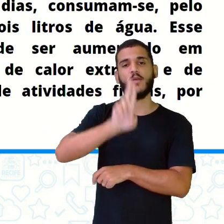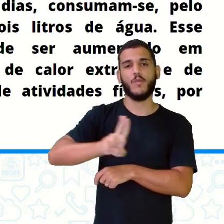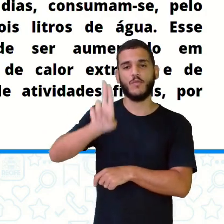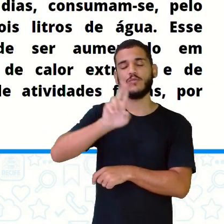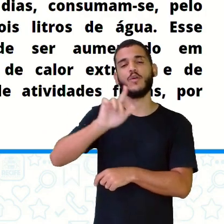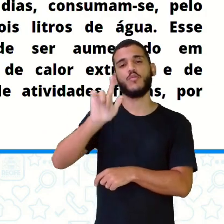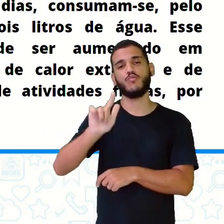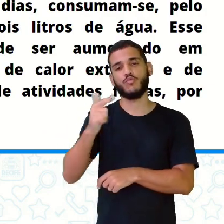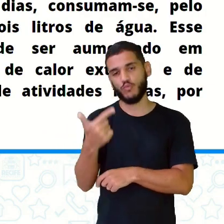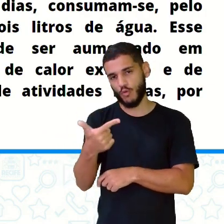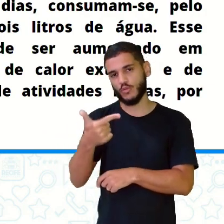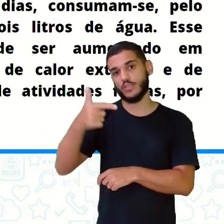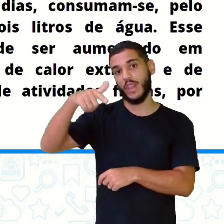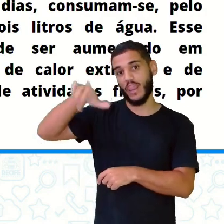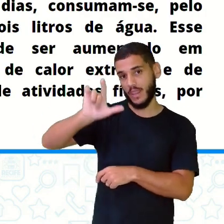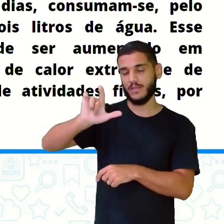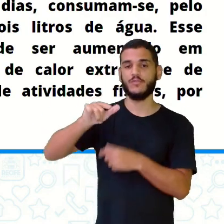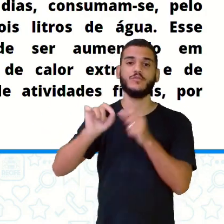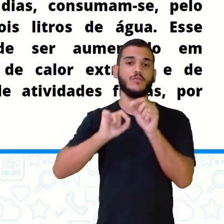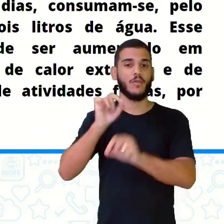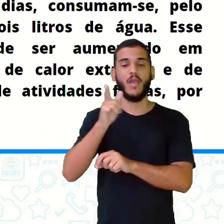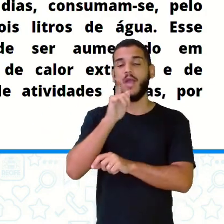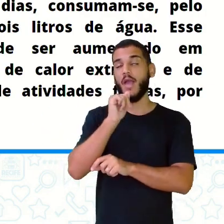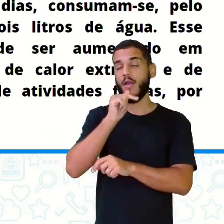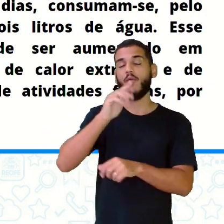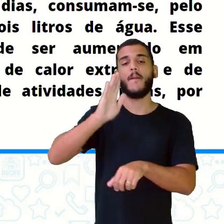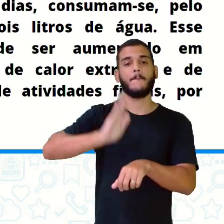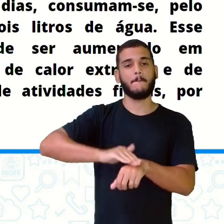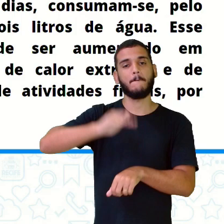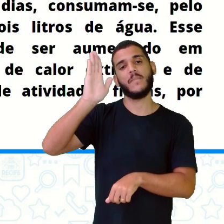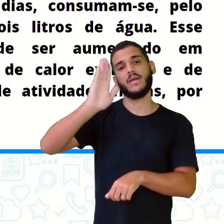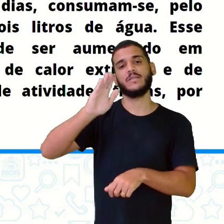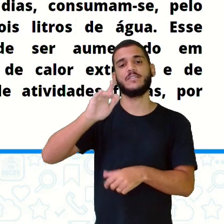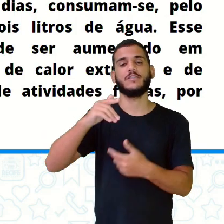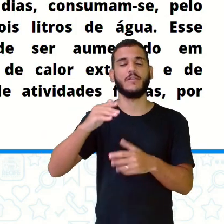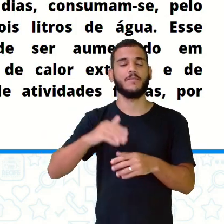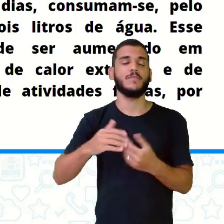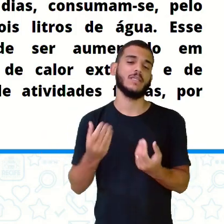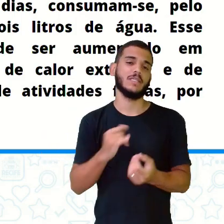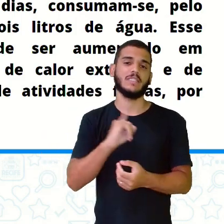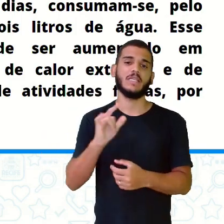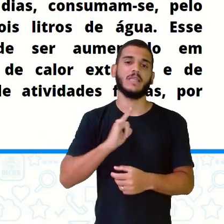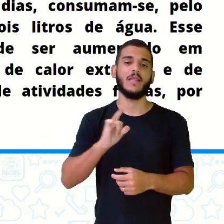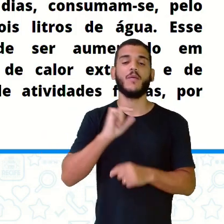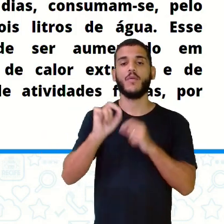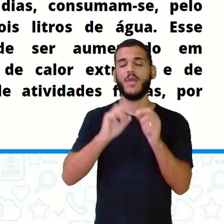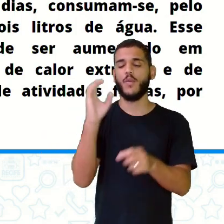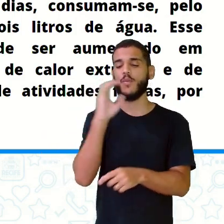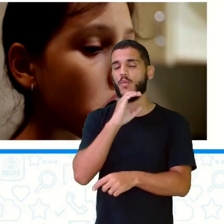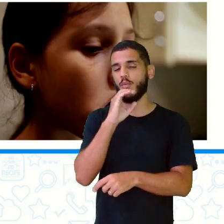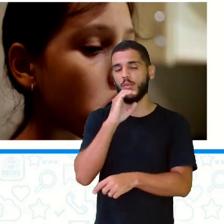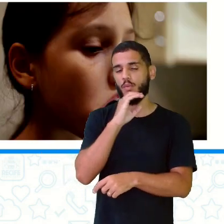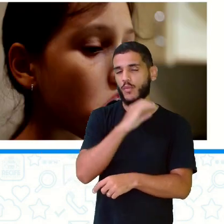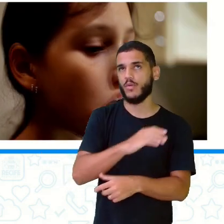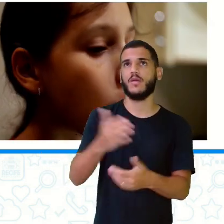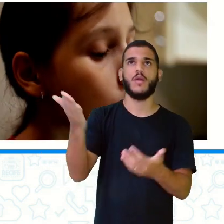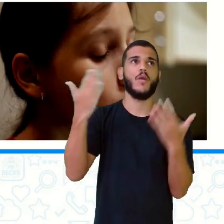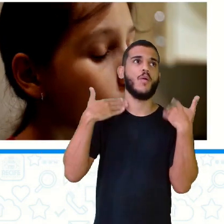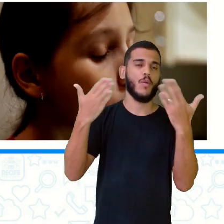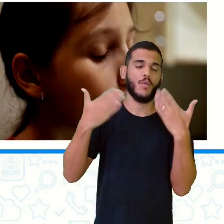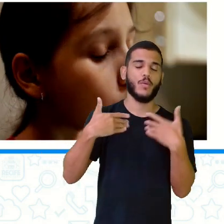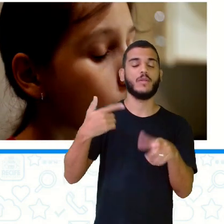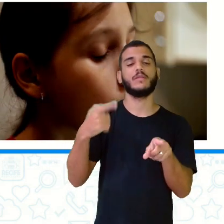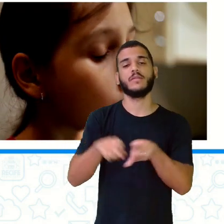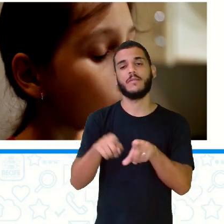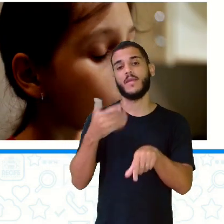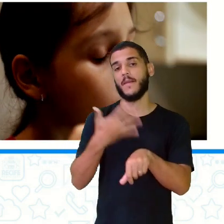2 litros de água. Esse valor pode ser aumentado em situações de calor extremo e de práticas de atividades